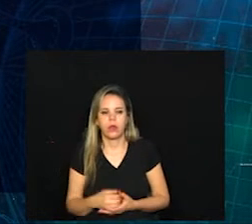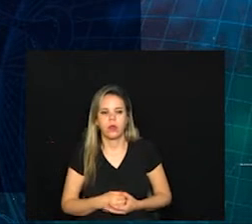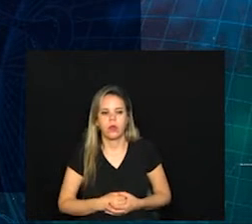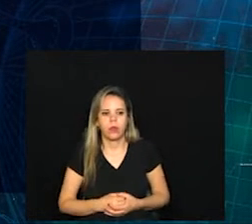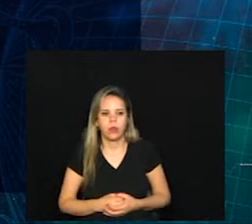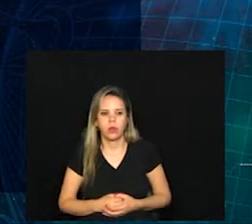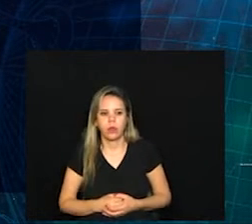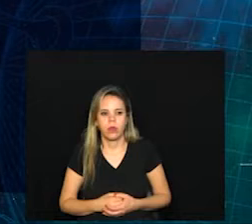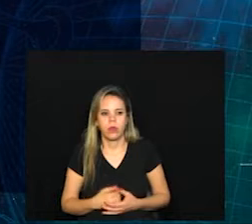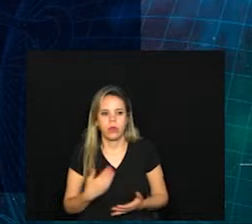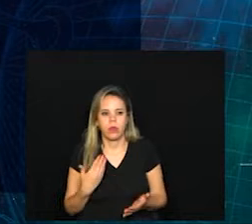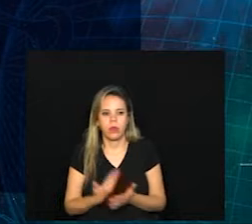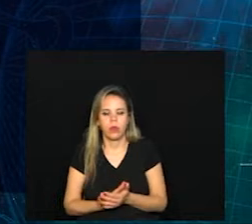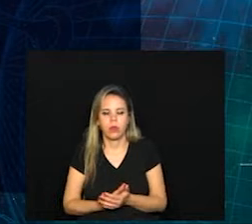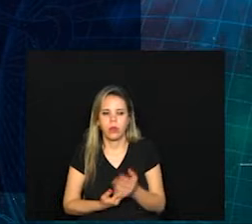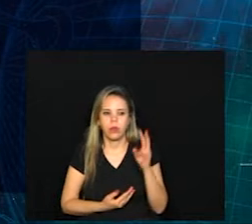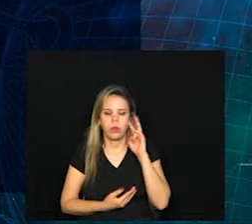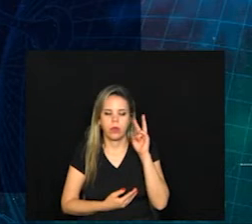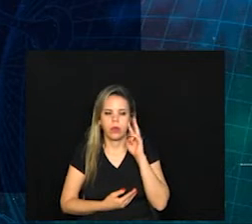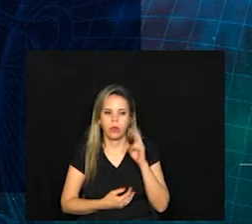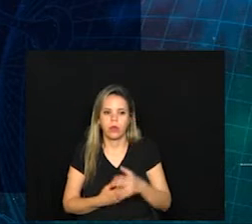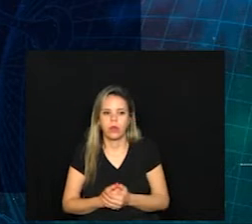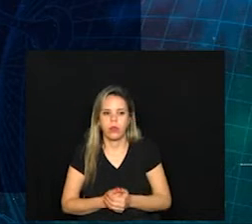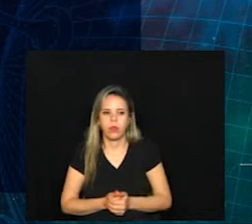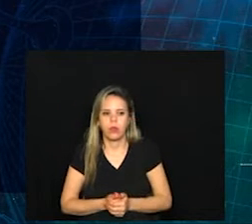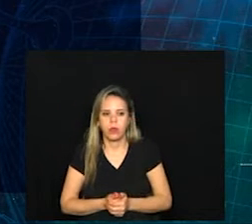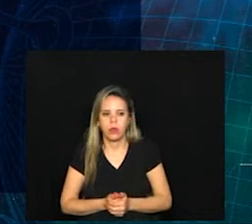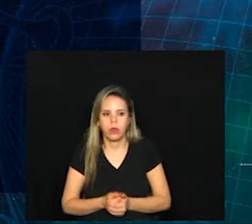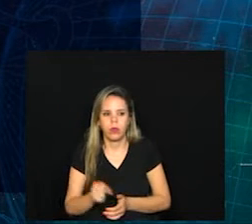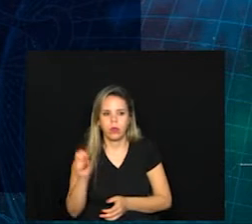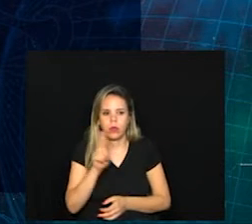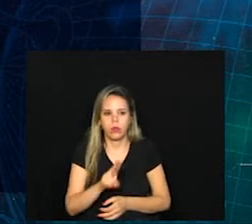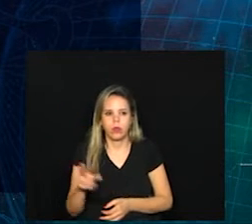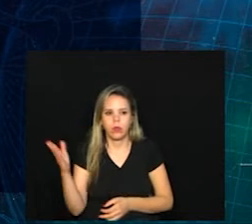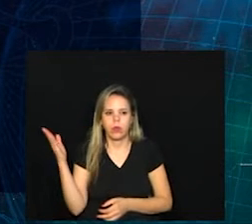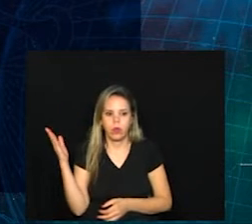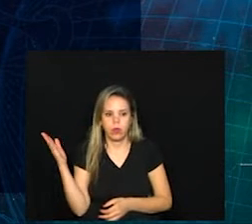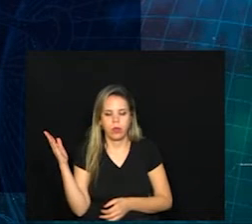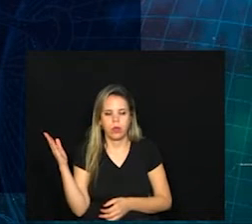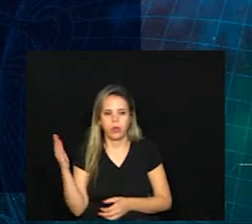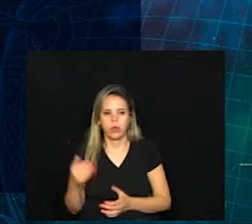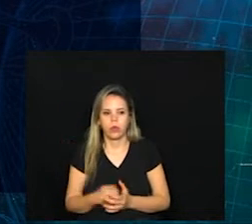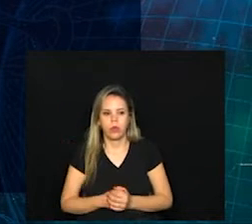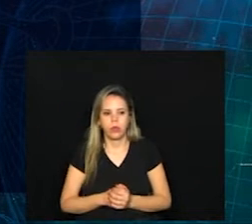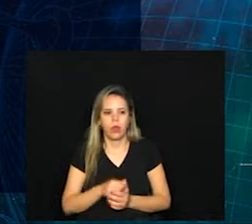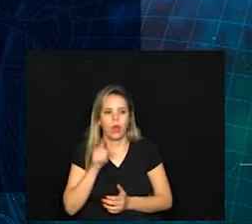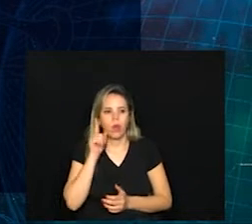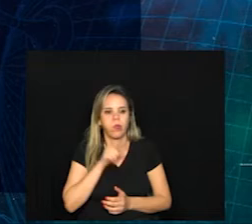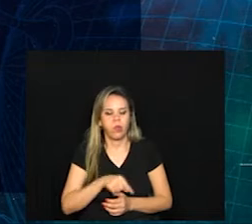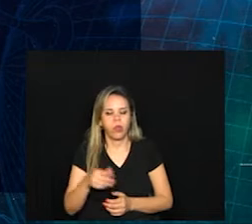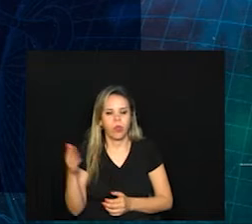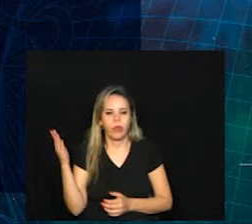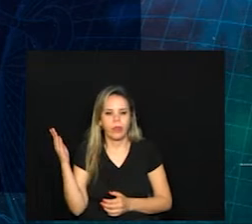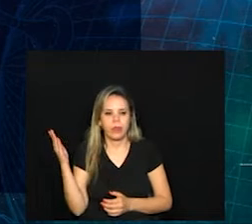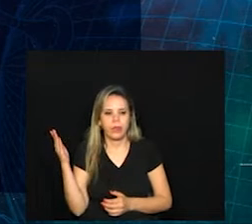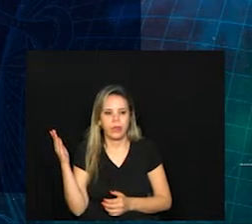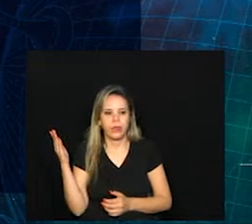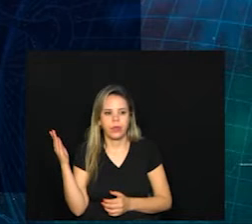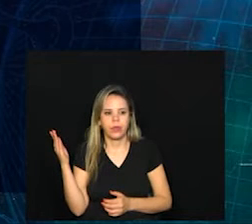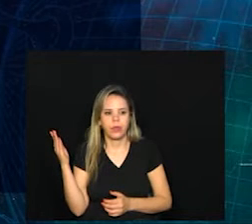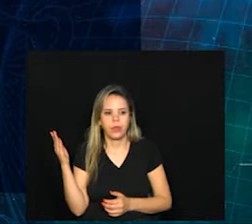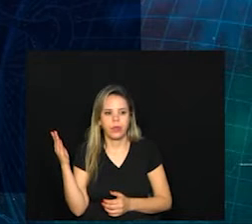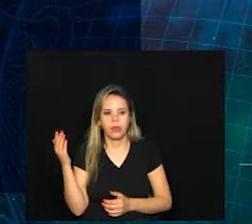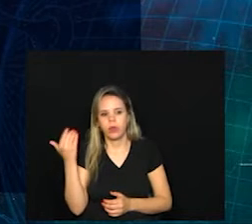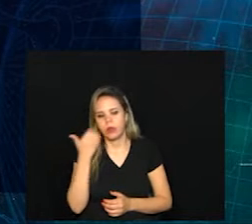confirmadas até esta segunda-feira. Sumaré, 916, Americana,